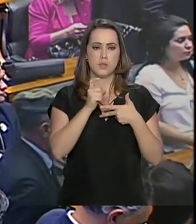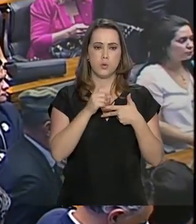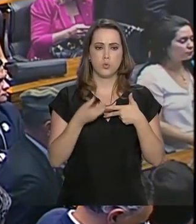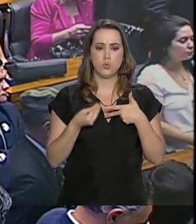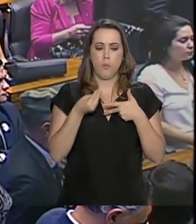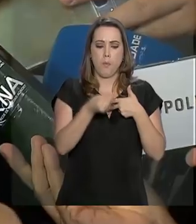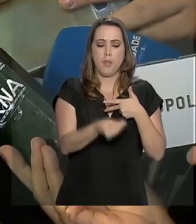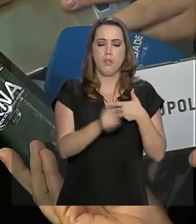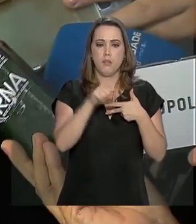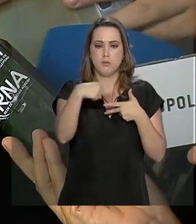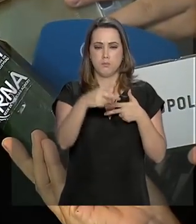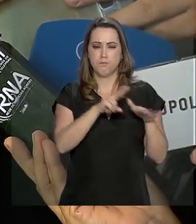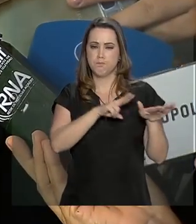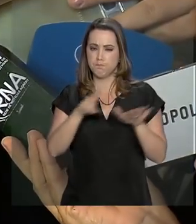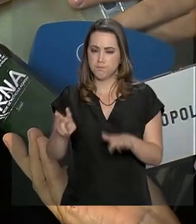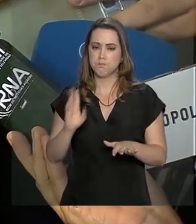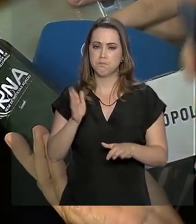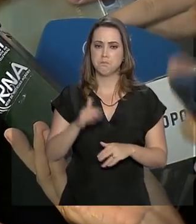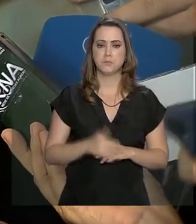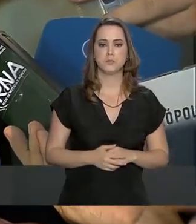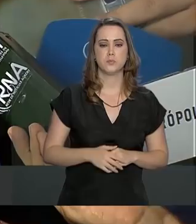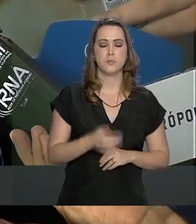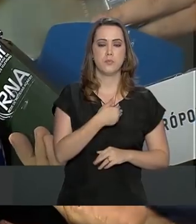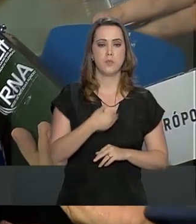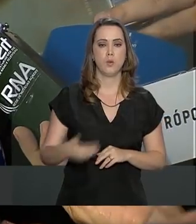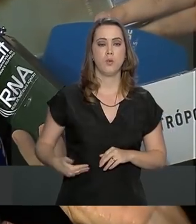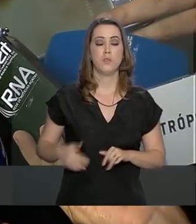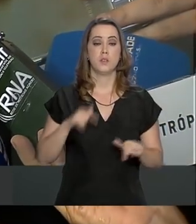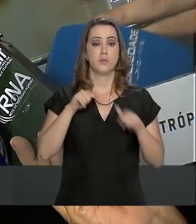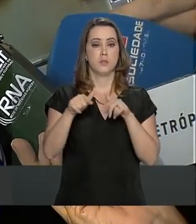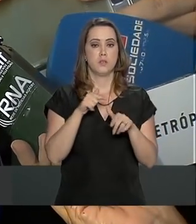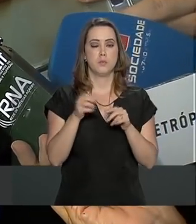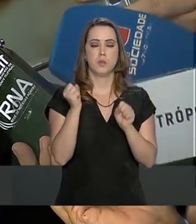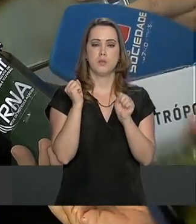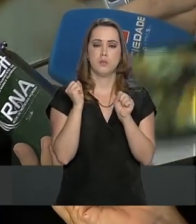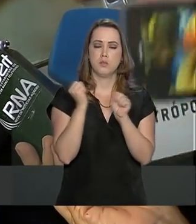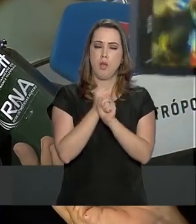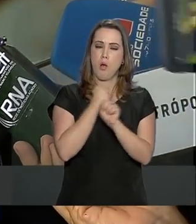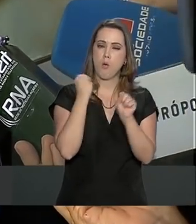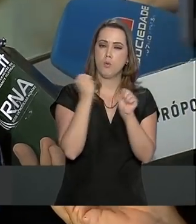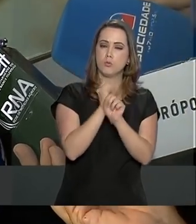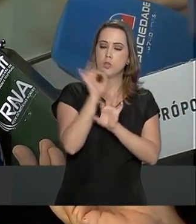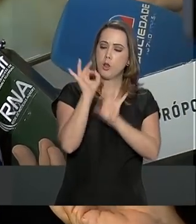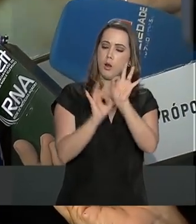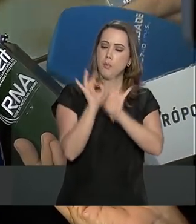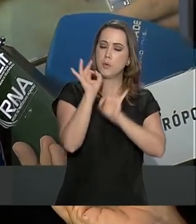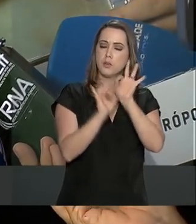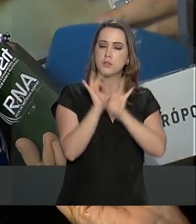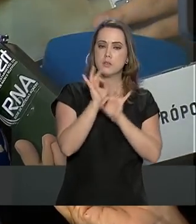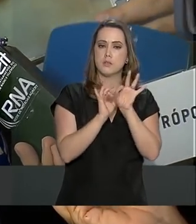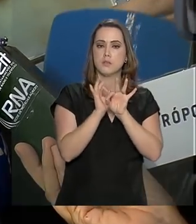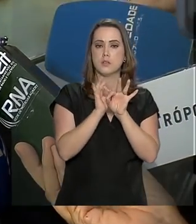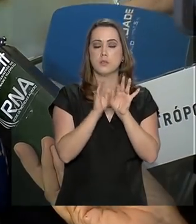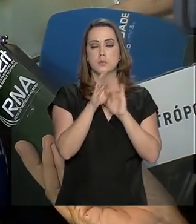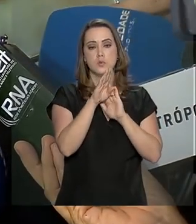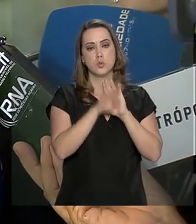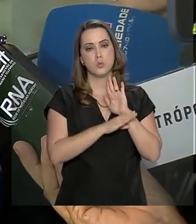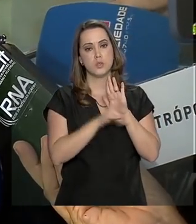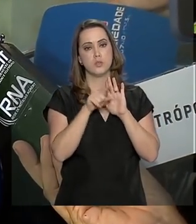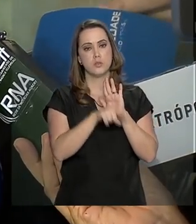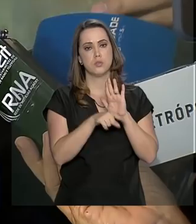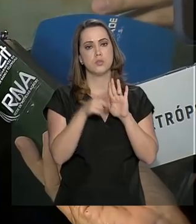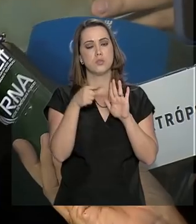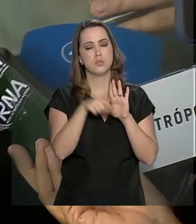próximas semanas. O governo trabalha na construção de um projeto que conceitualmente conserta a